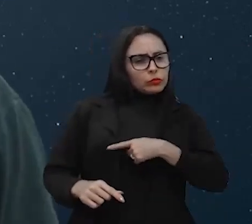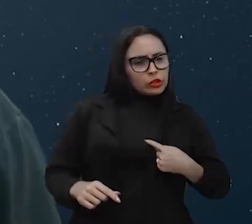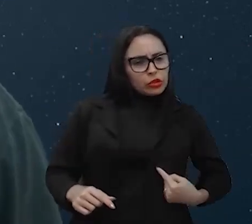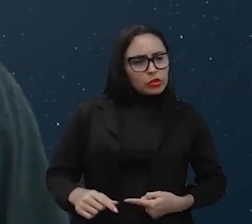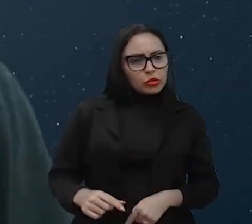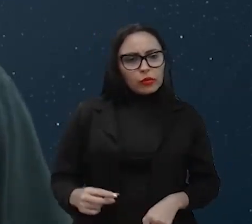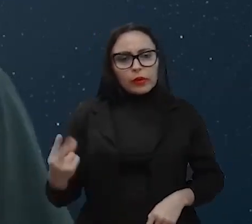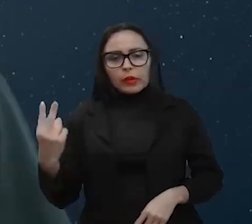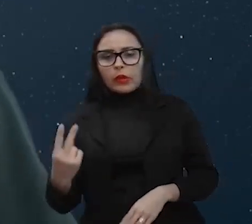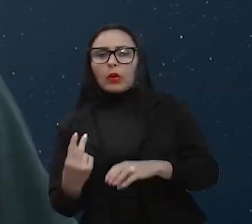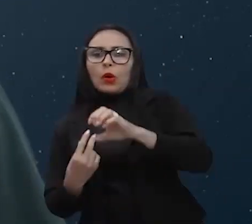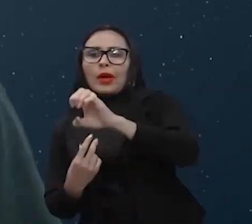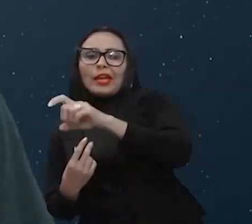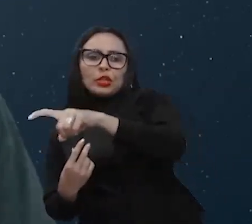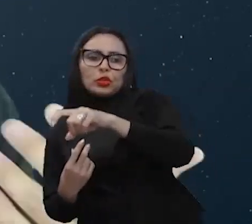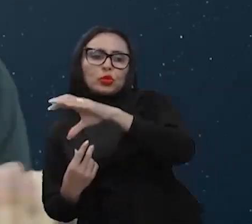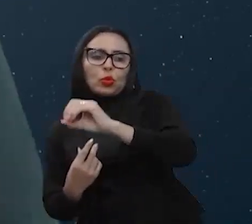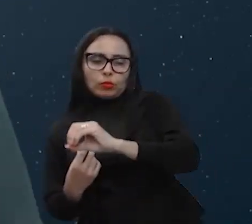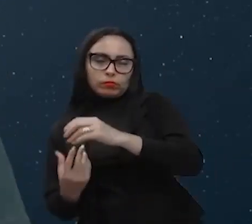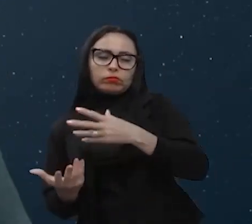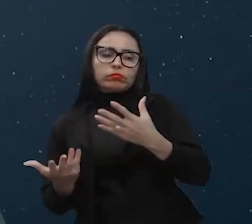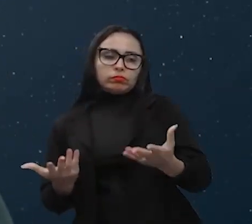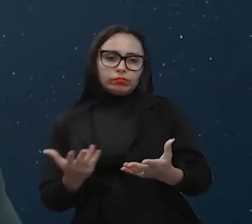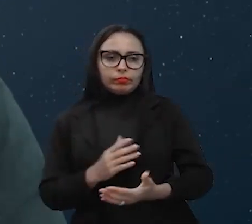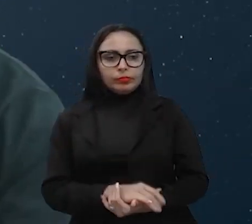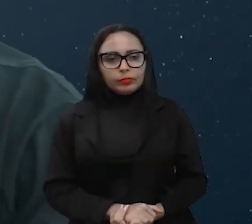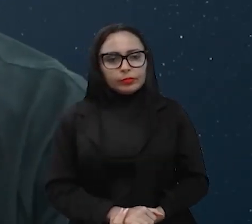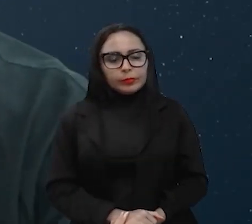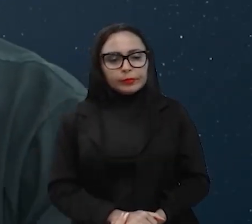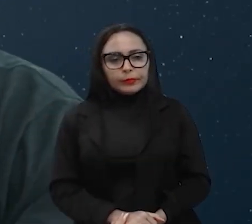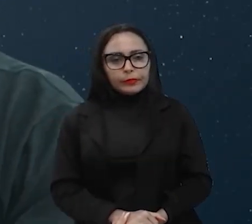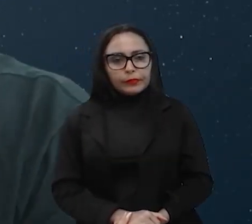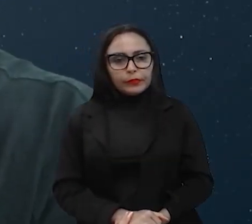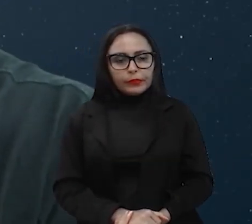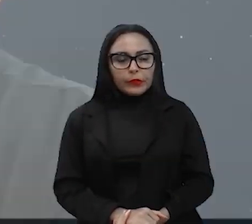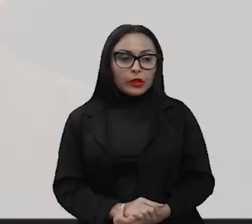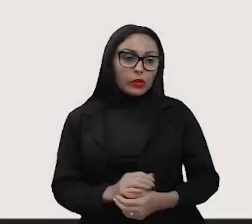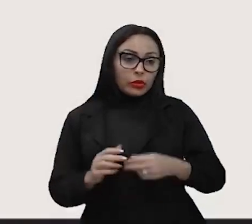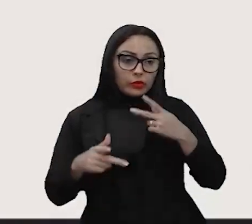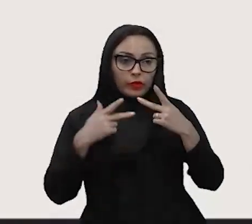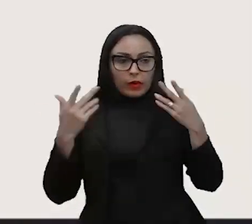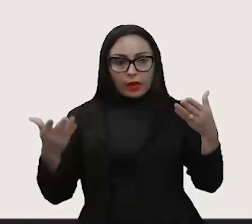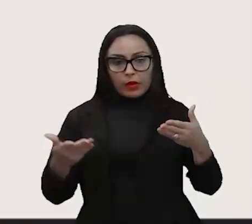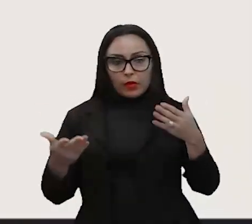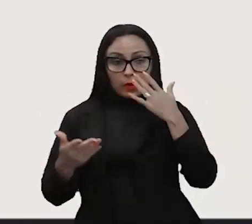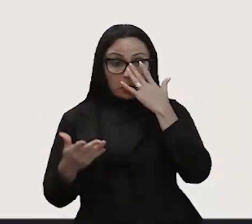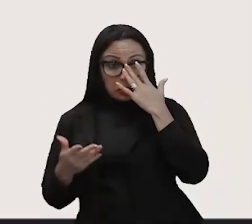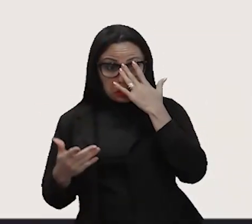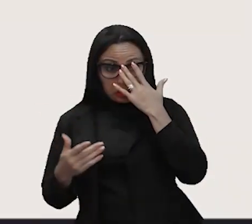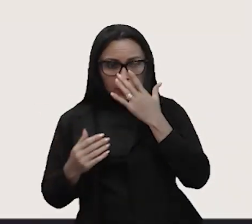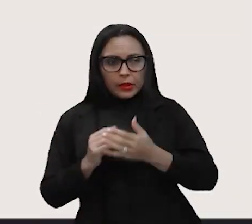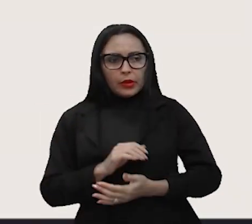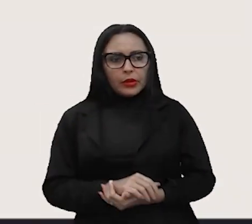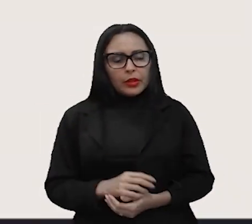exo. O endócrino, claro, com a parte endo. E como a gente vai falar da parte endo, a gente vai ter que lembrar de dois